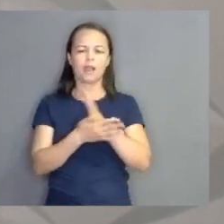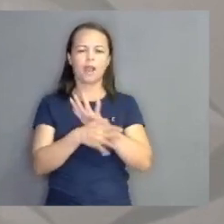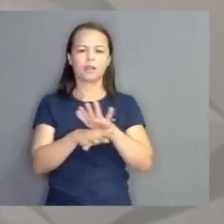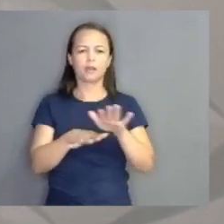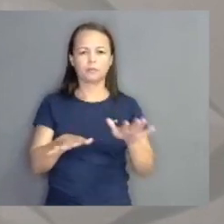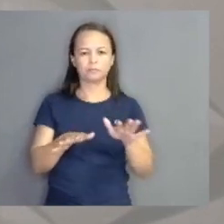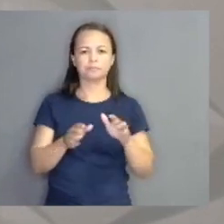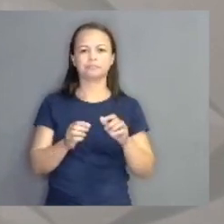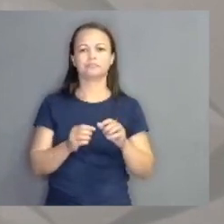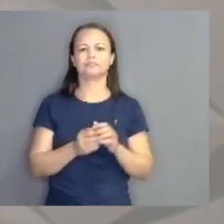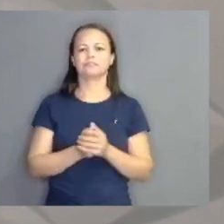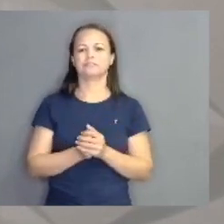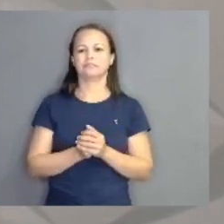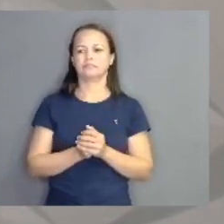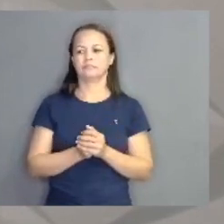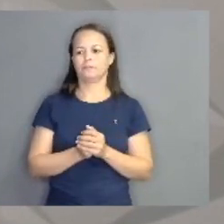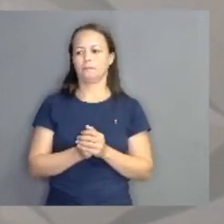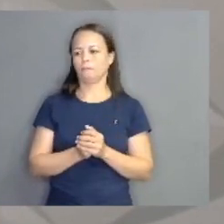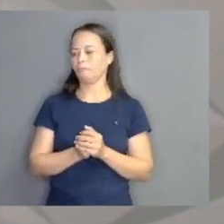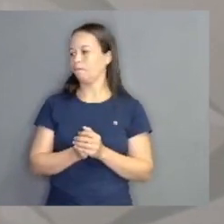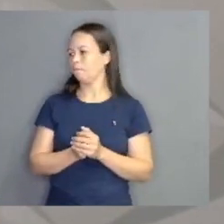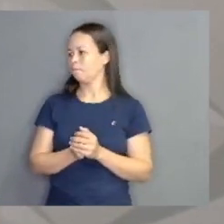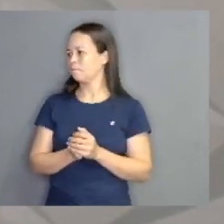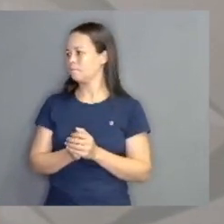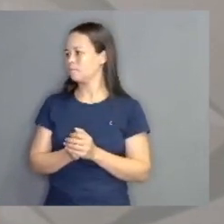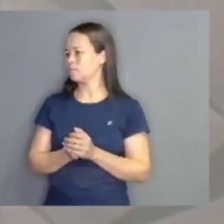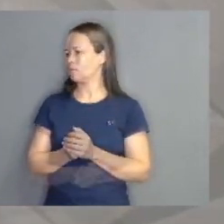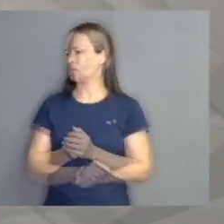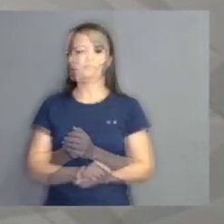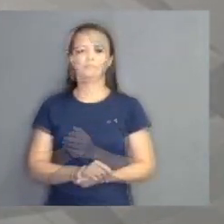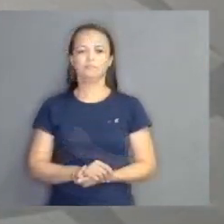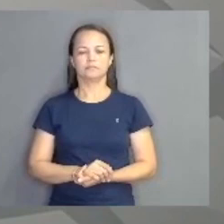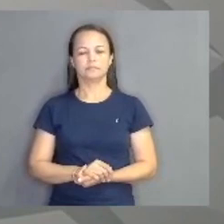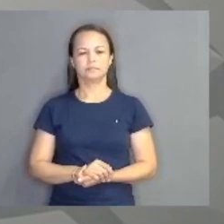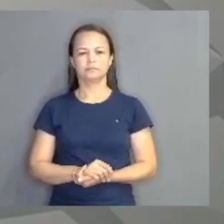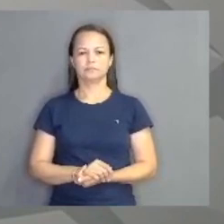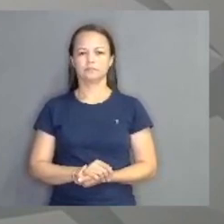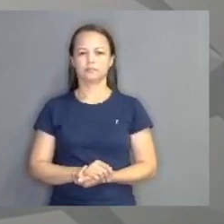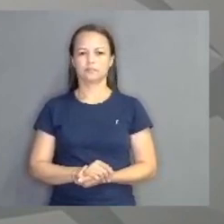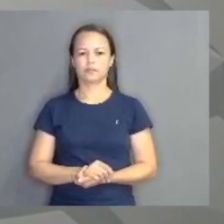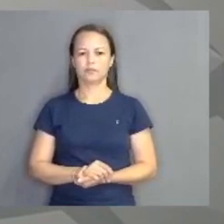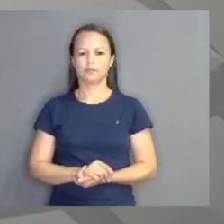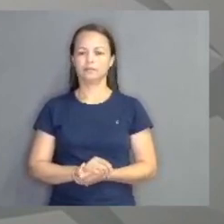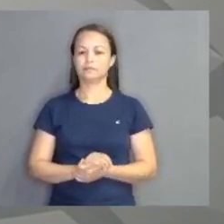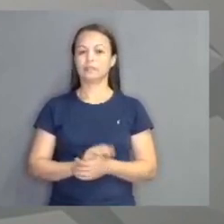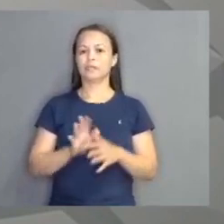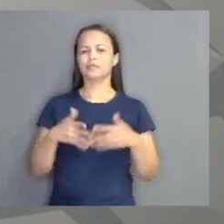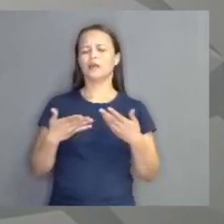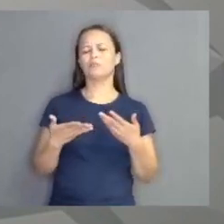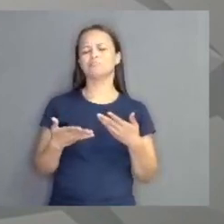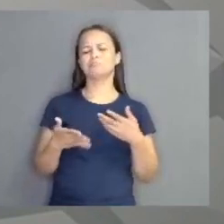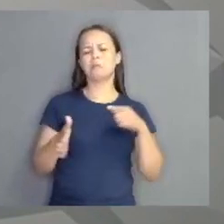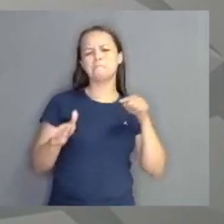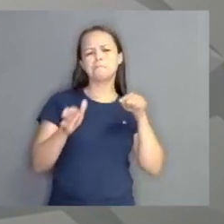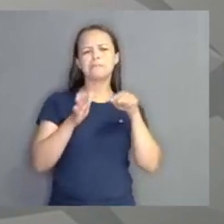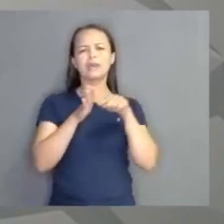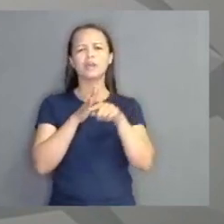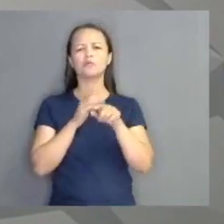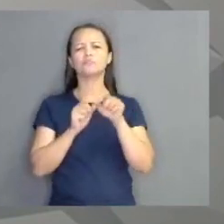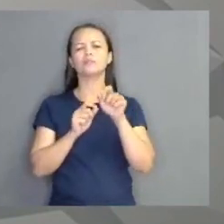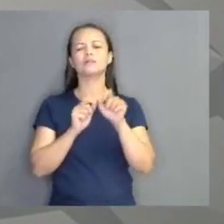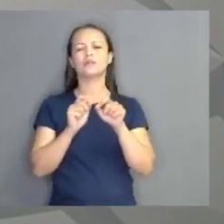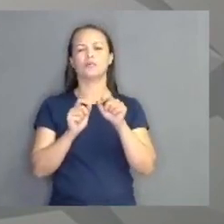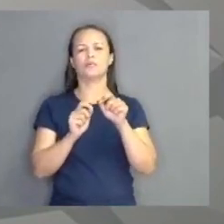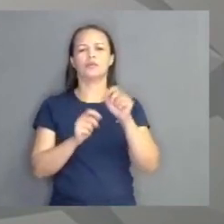passar para o próximo slide e continuar estudando o que é história. Então, fica a pergunta então: o que é